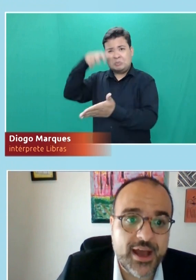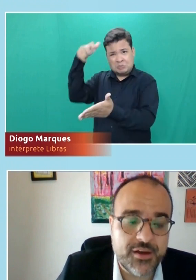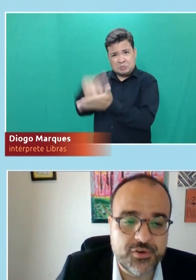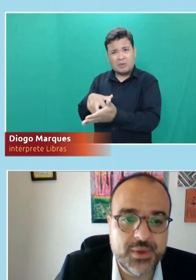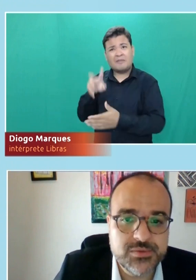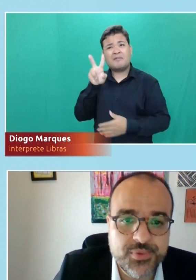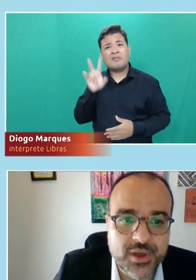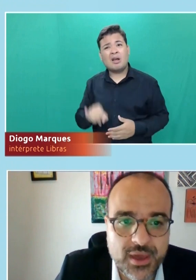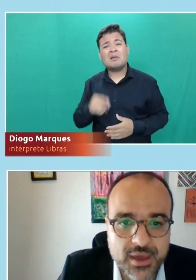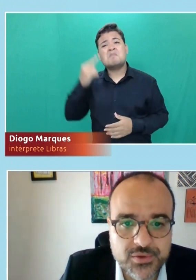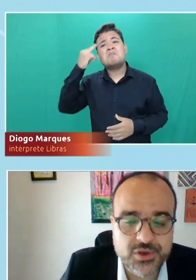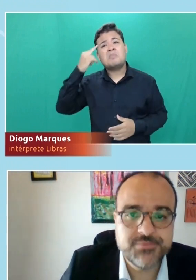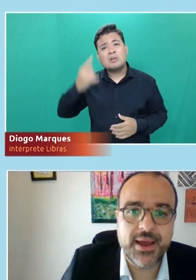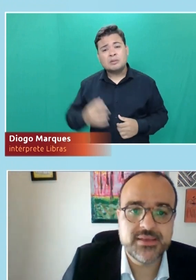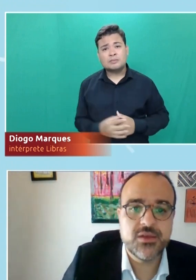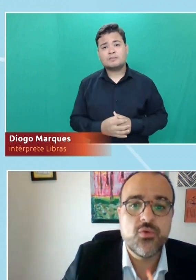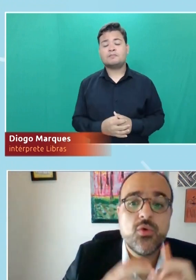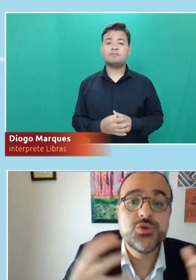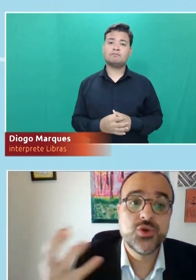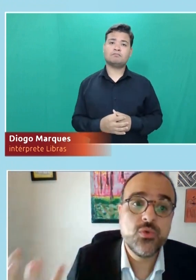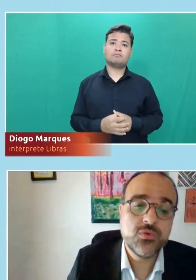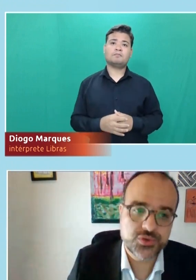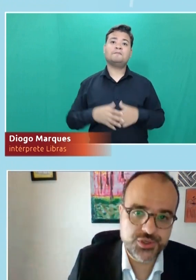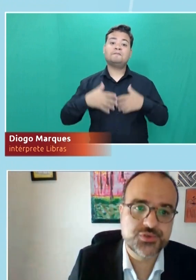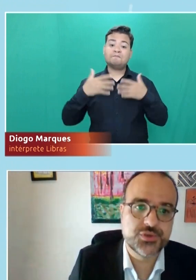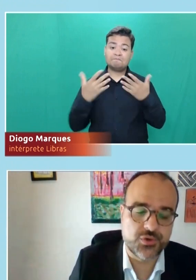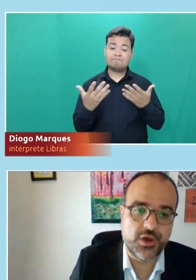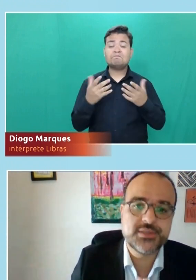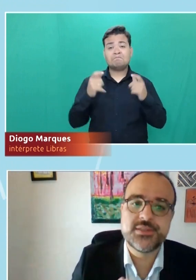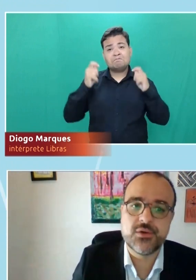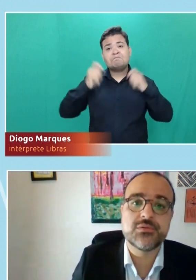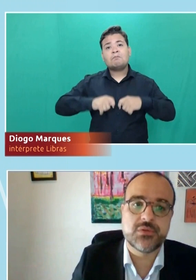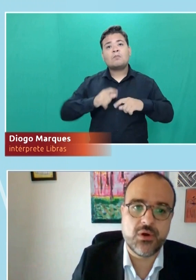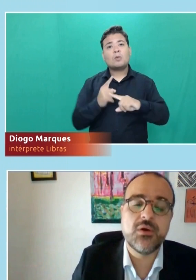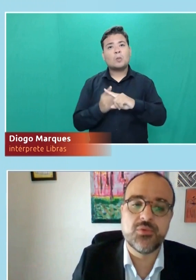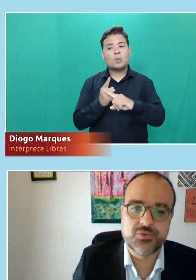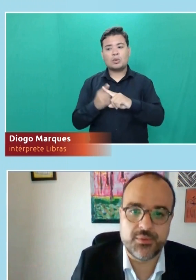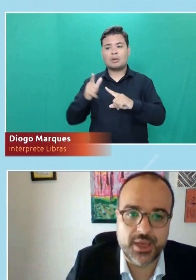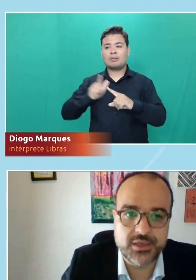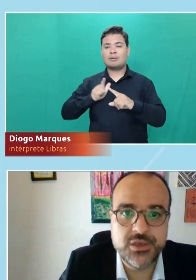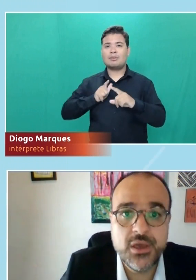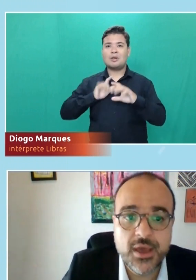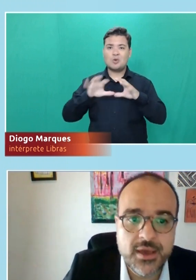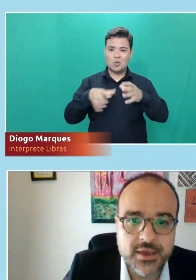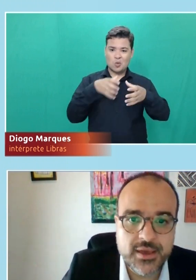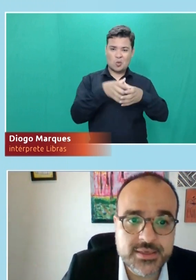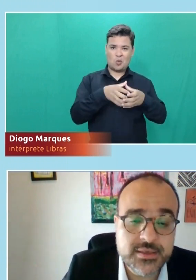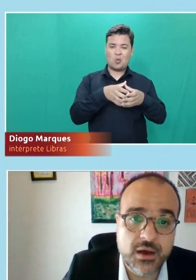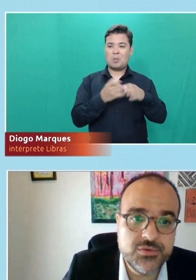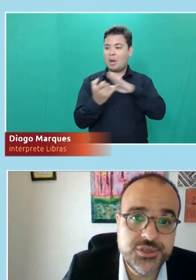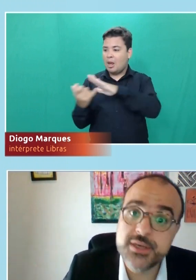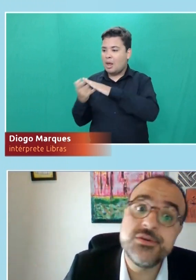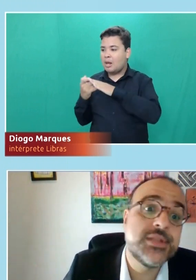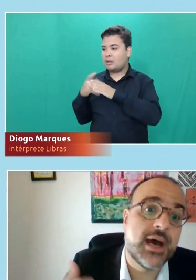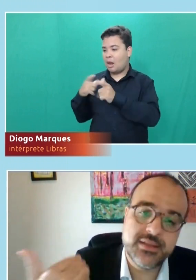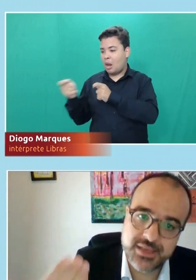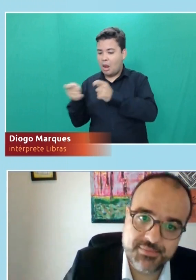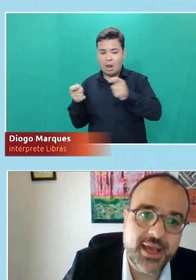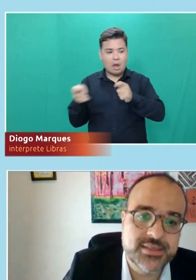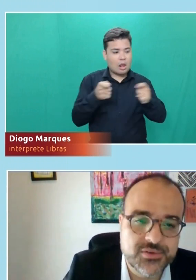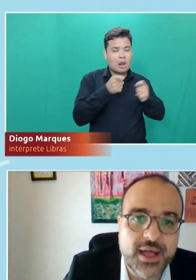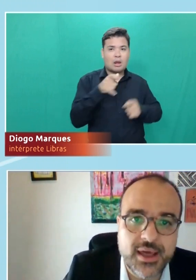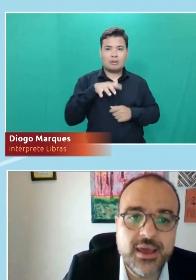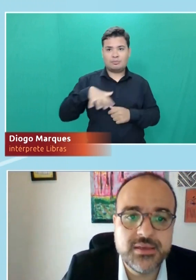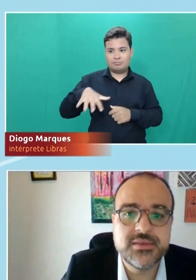mais provável, mesmo porque o nosso país tem um conjunto de instituições que se controlam mutuamente e que estão